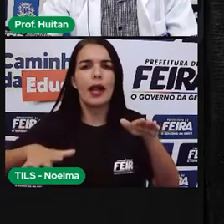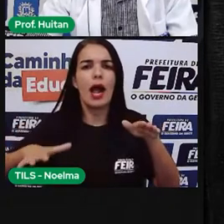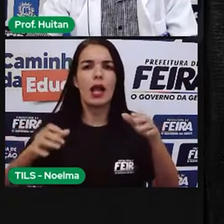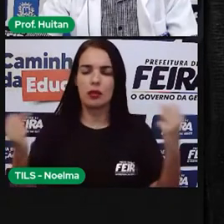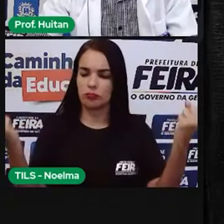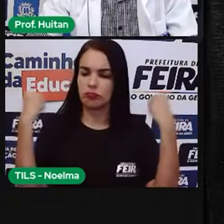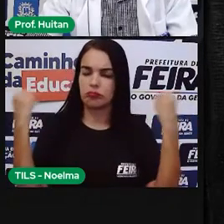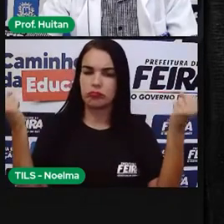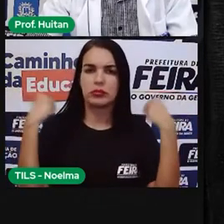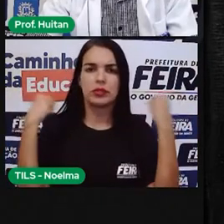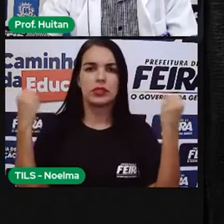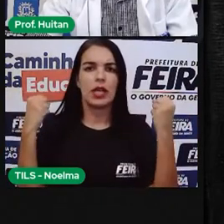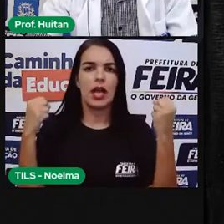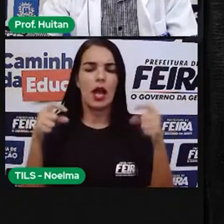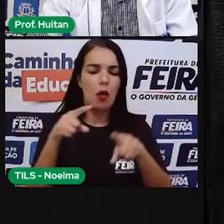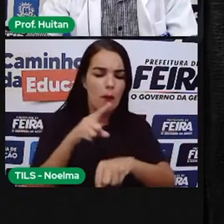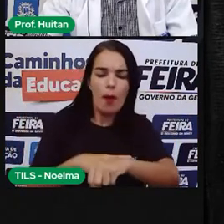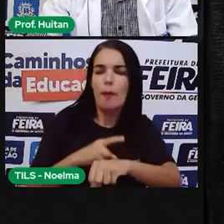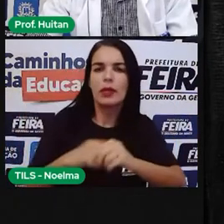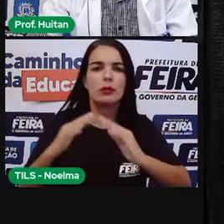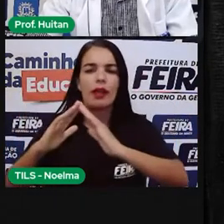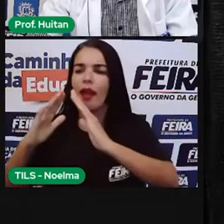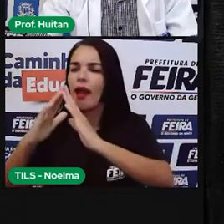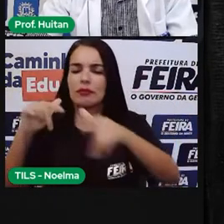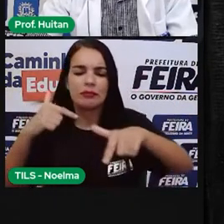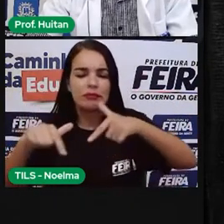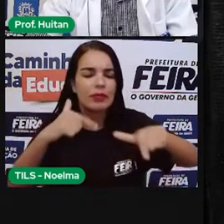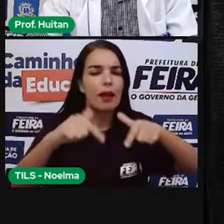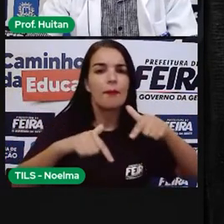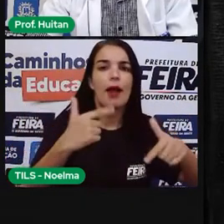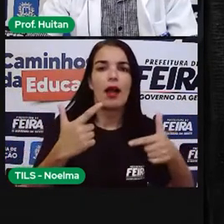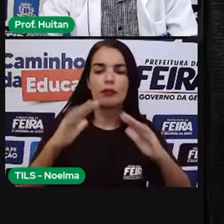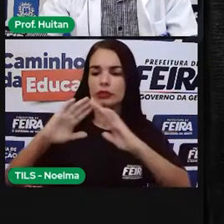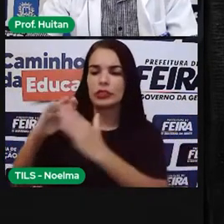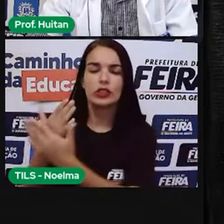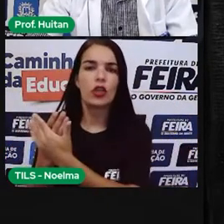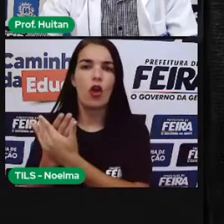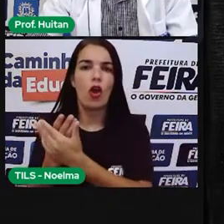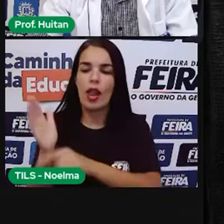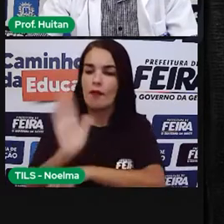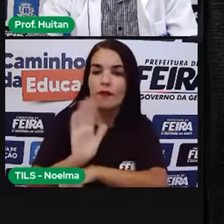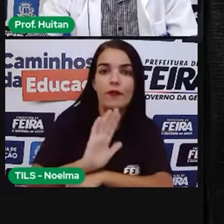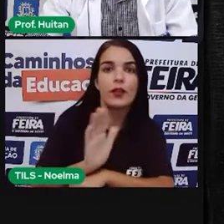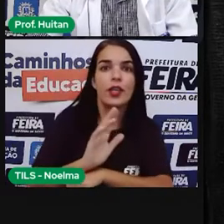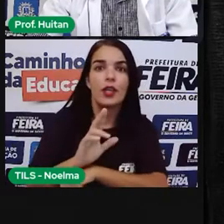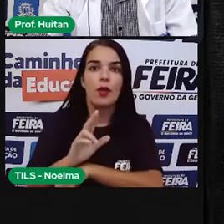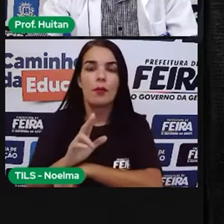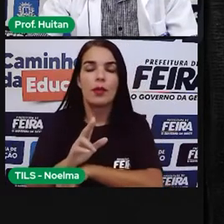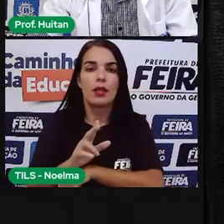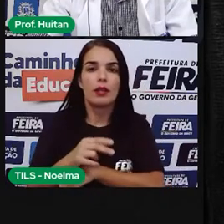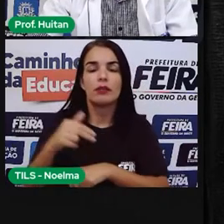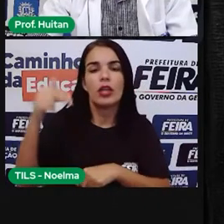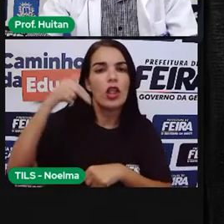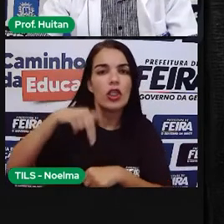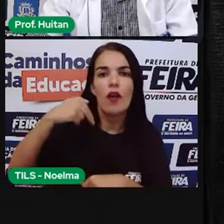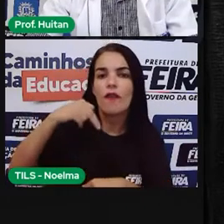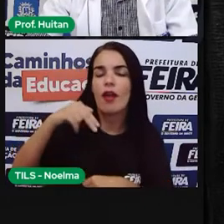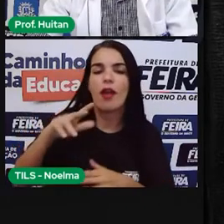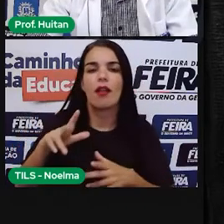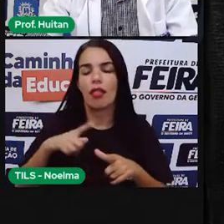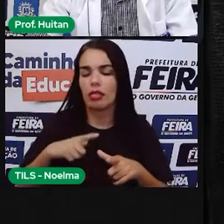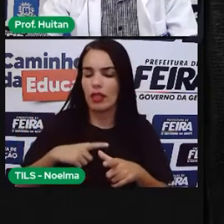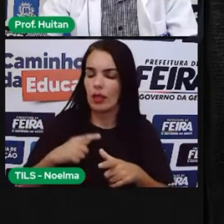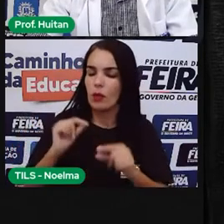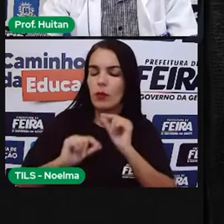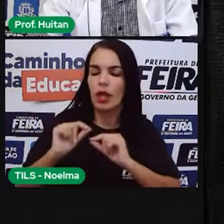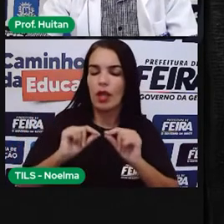de descontração em casa, no trabalho, na escola, nos filmes e novelas, para dar ênfase às cenas. Uma